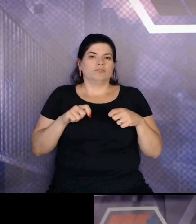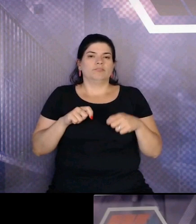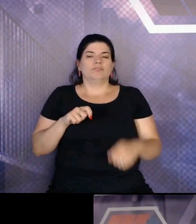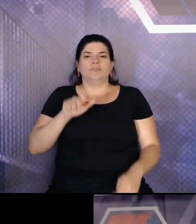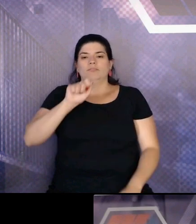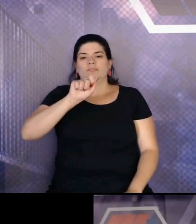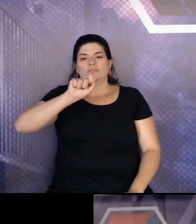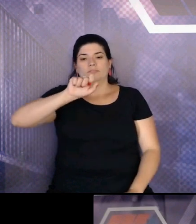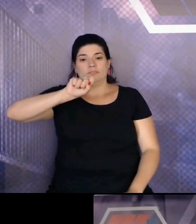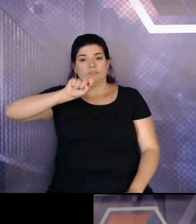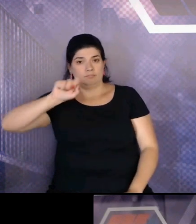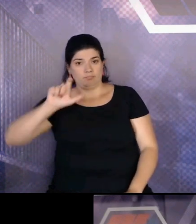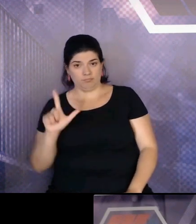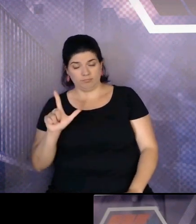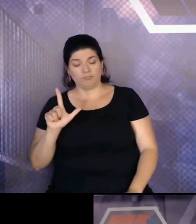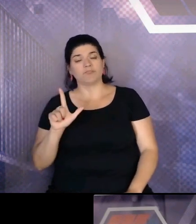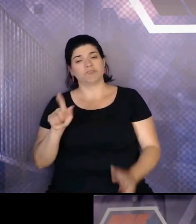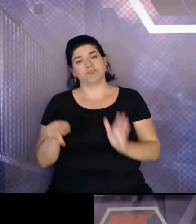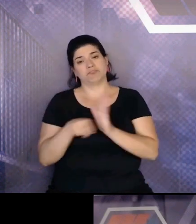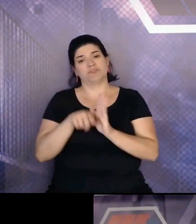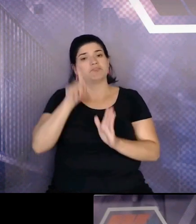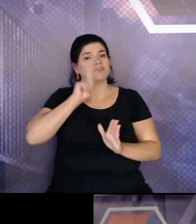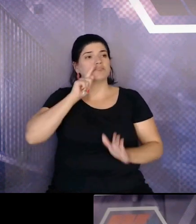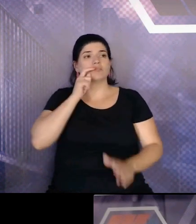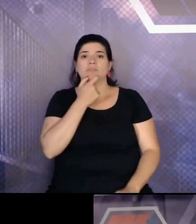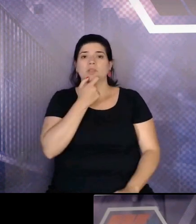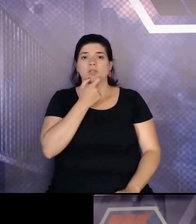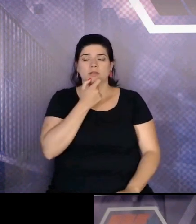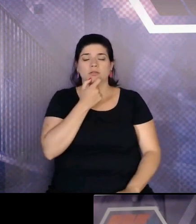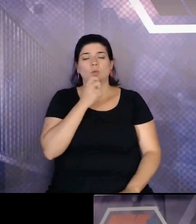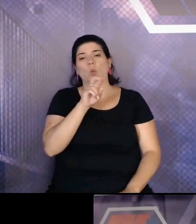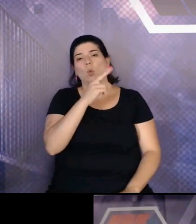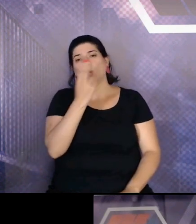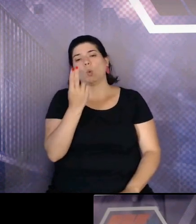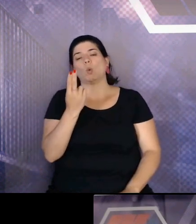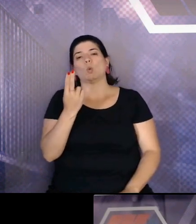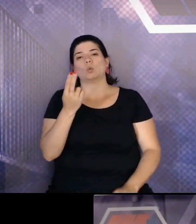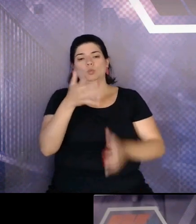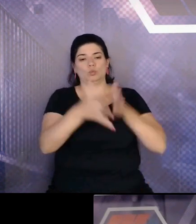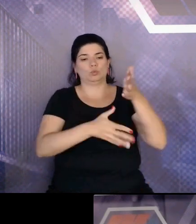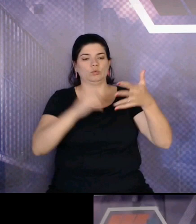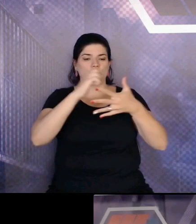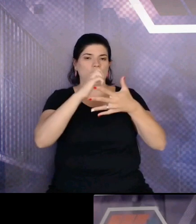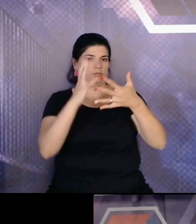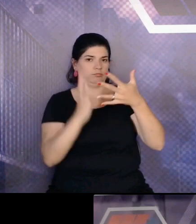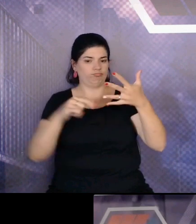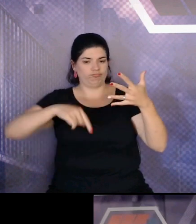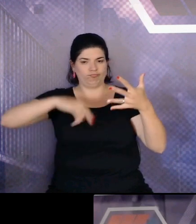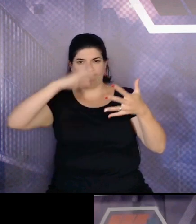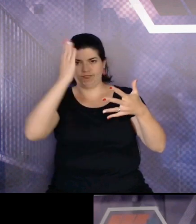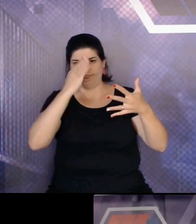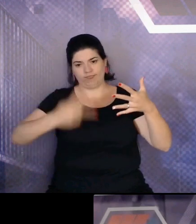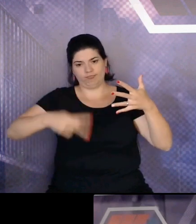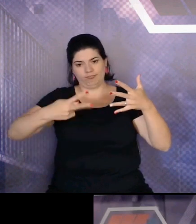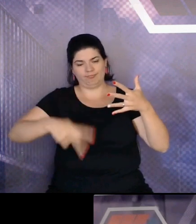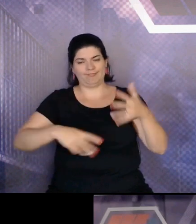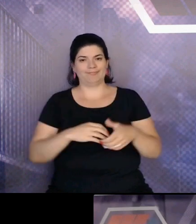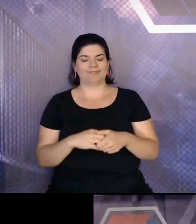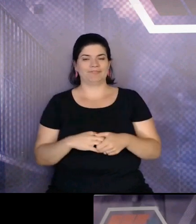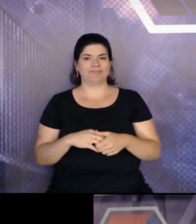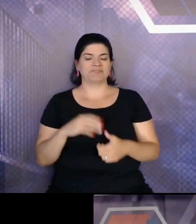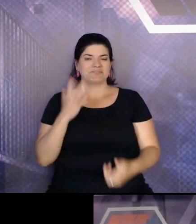sinais americana, ou na Libras, né, na língua brasileira de sinais. Aí, não sei se eu descrever meu